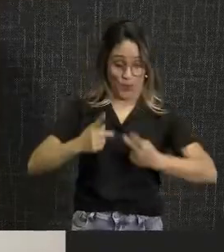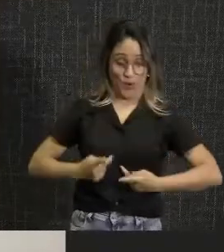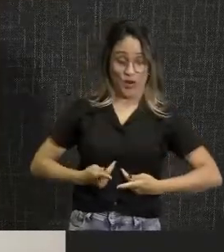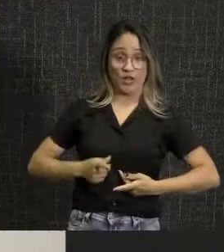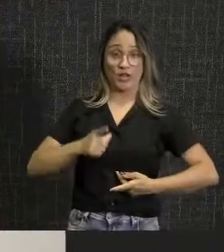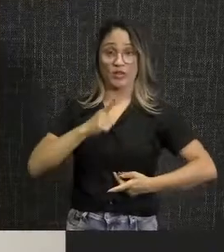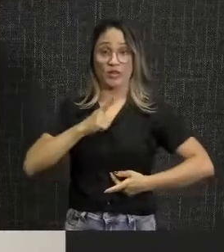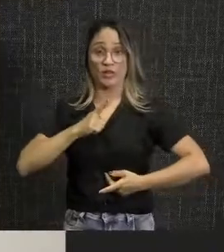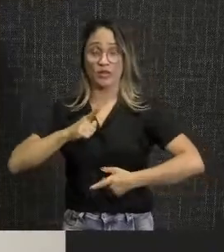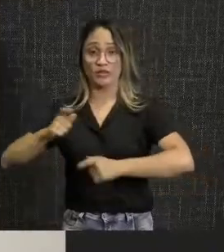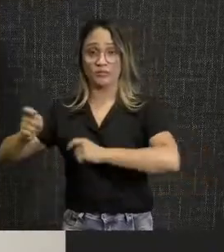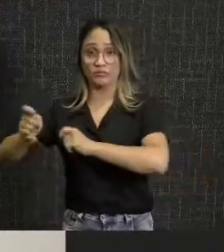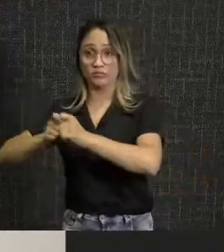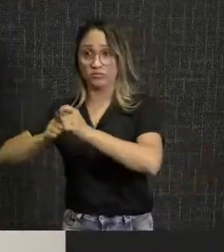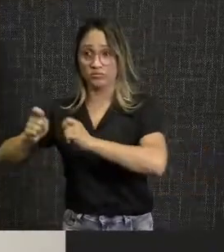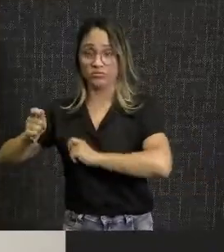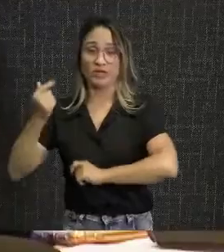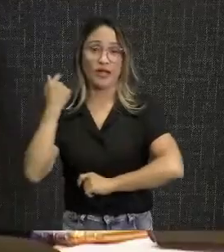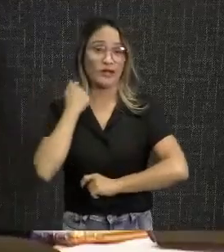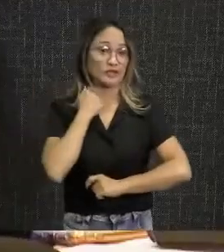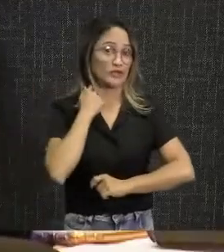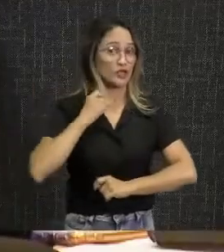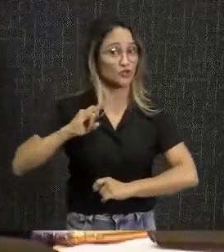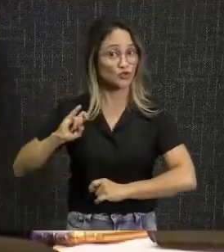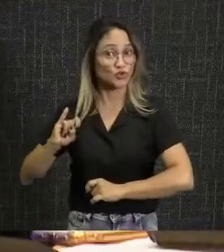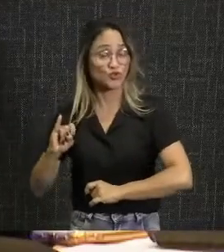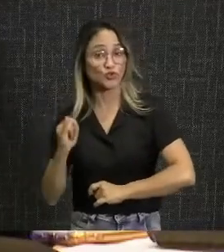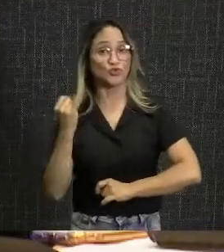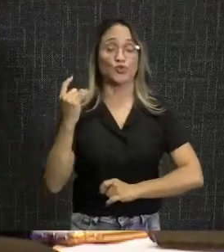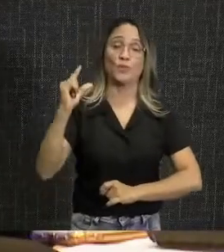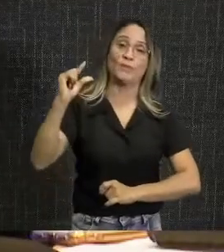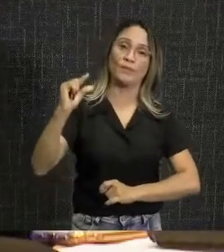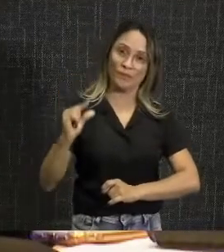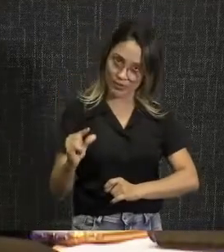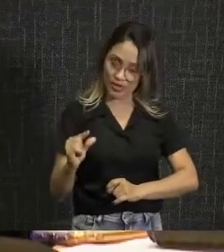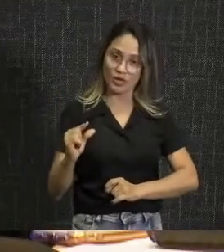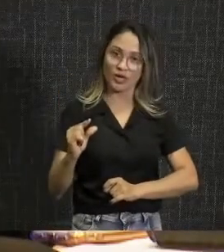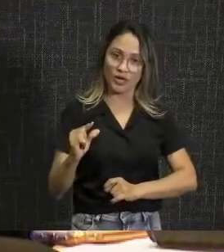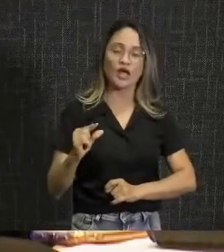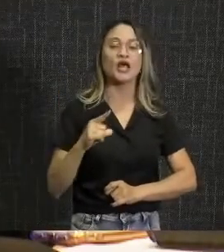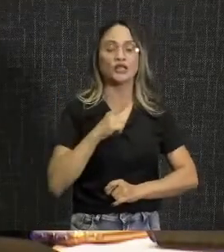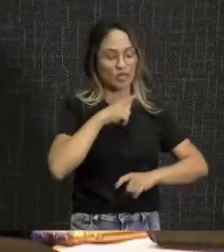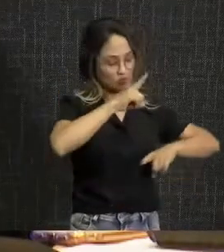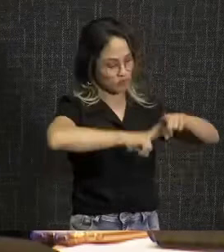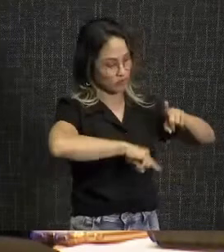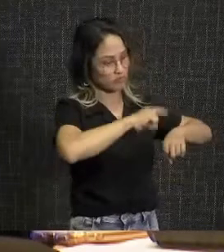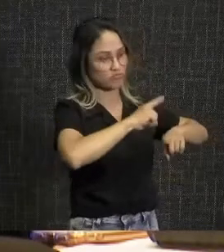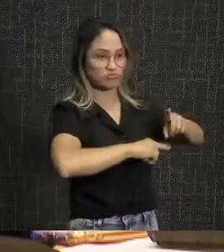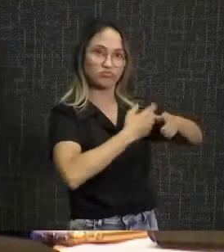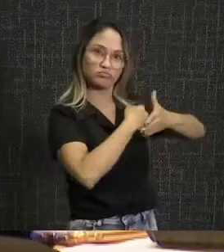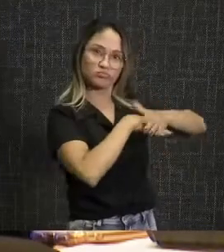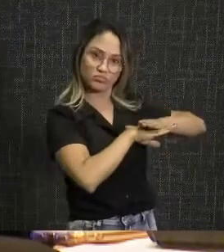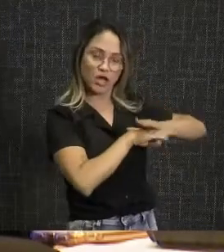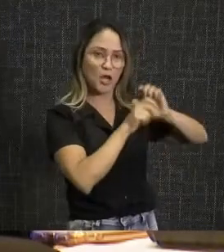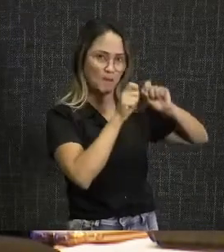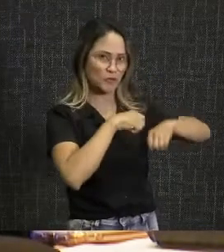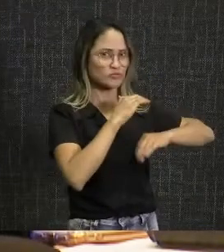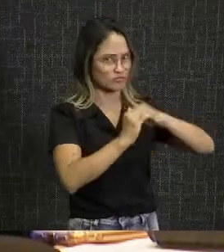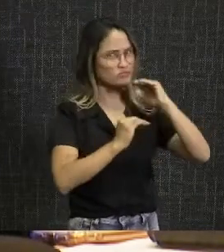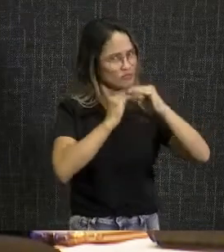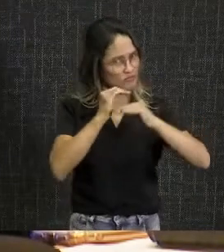tem taxas de juros baixas, a gente tem estoque, a gente conseguiria crescer rápido sem gargalo.